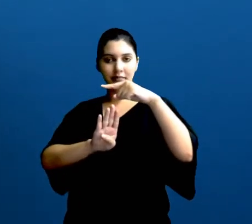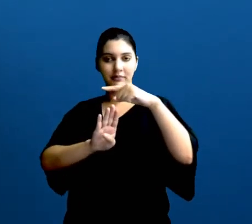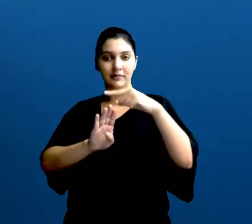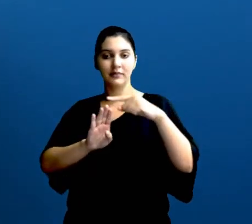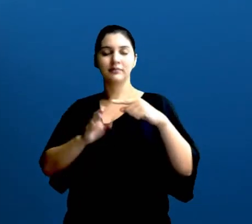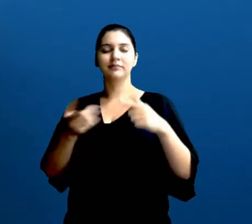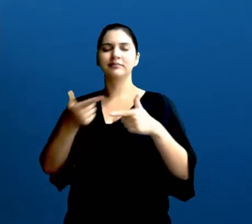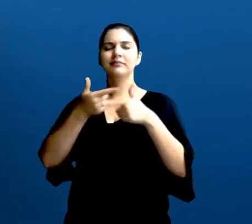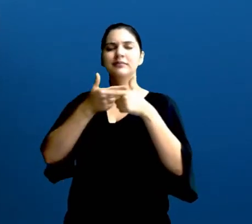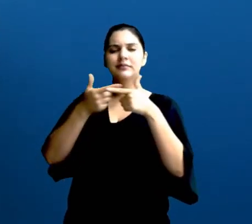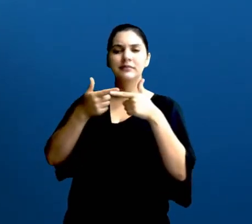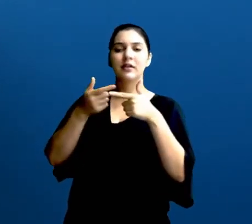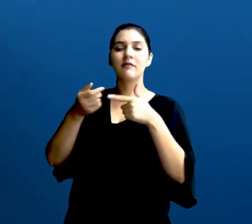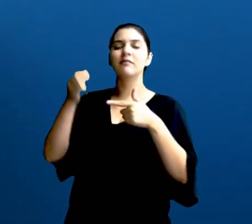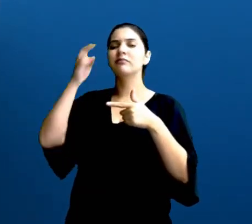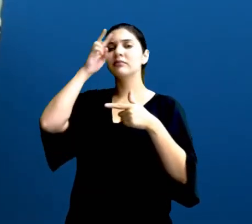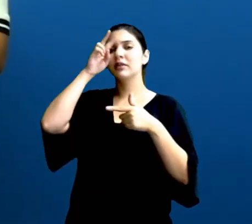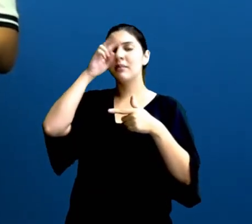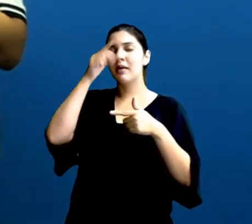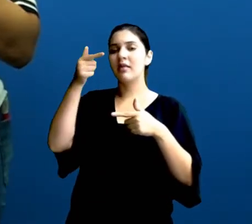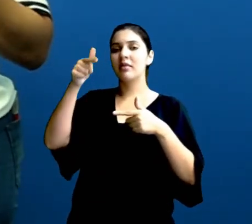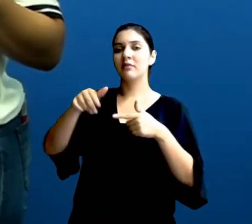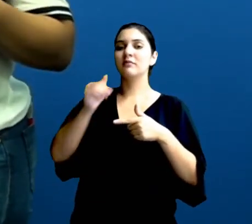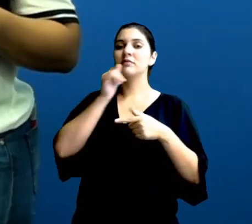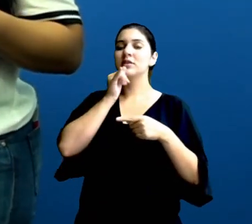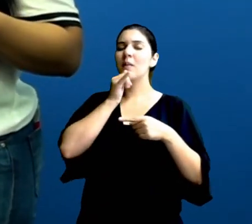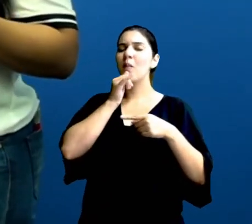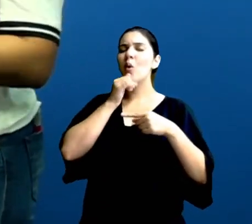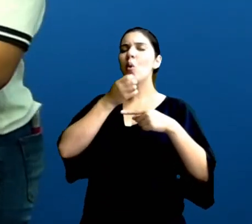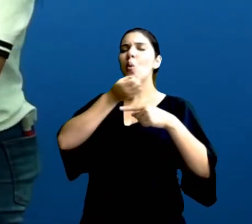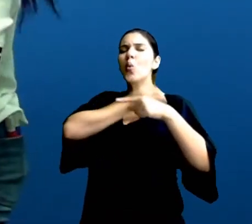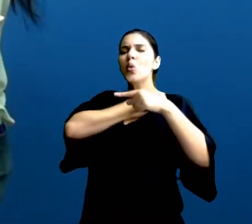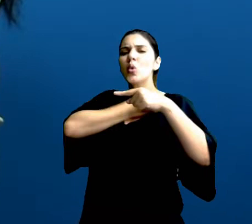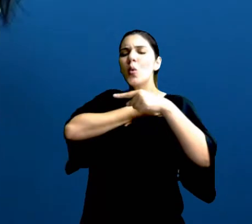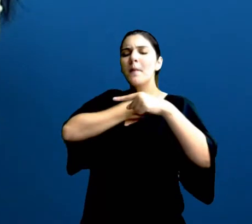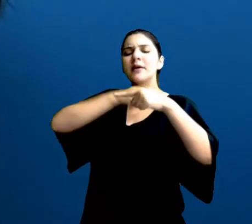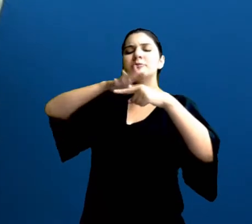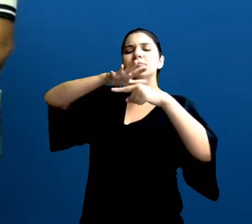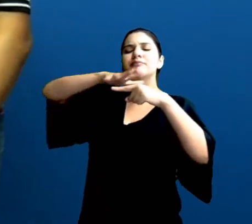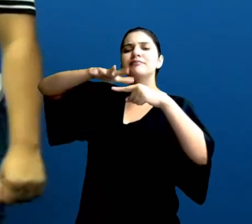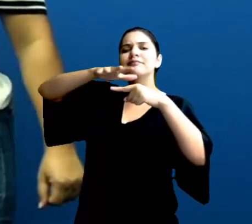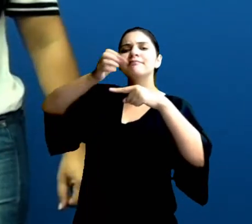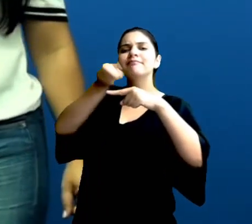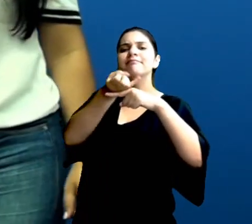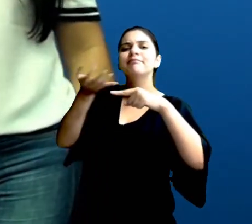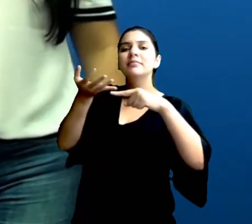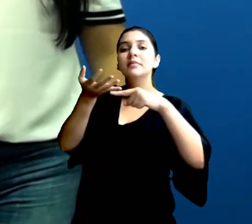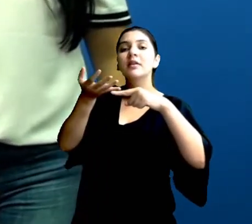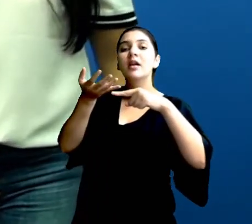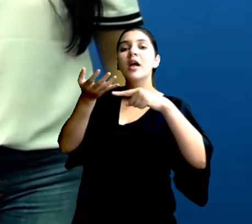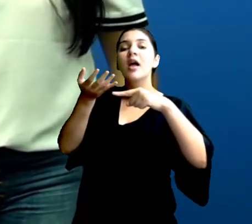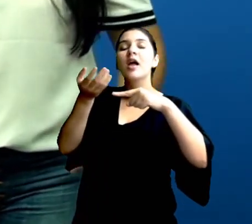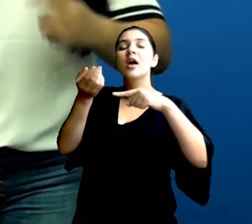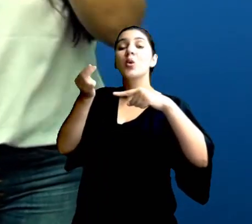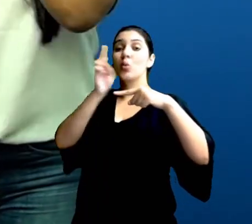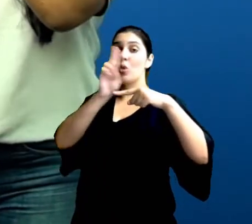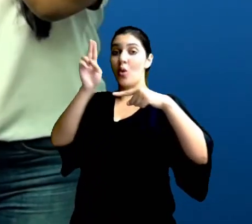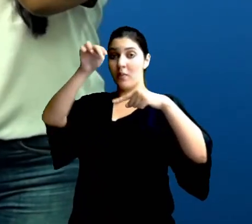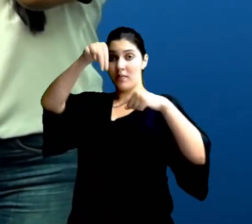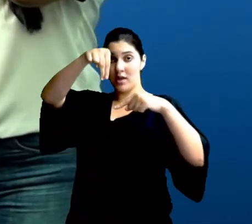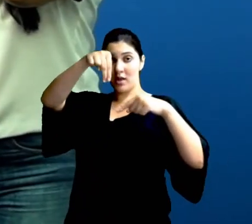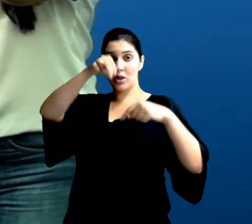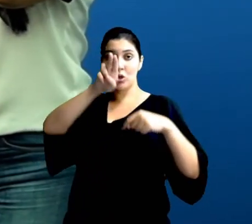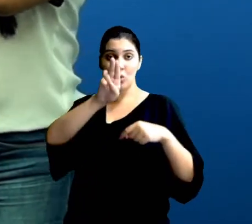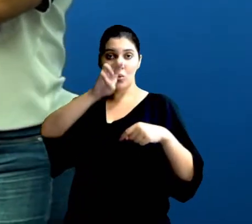Vamos recordar aqui quem é esse número que fica em cima, professora? é chamado de